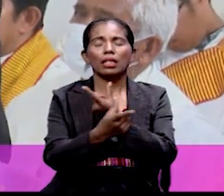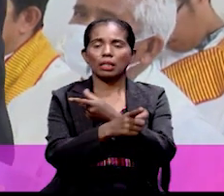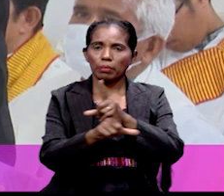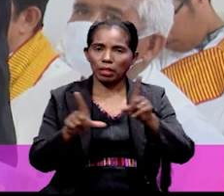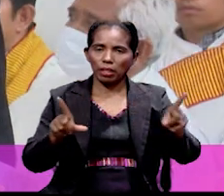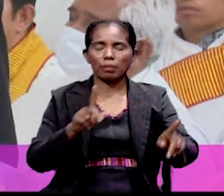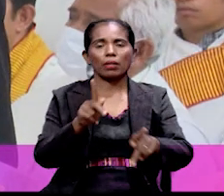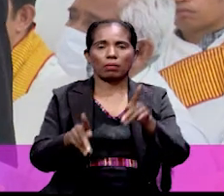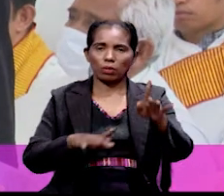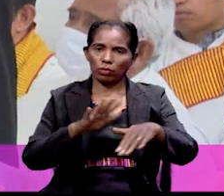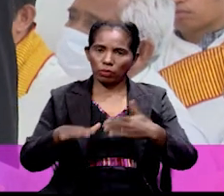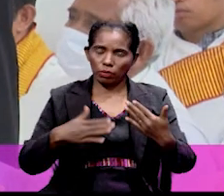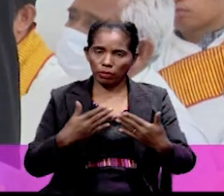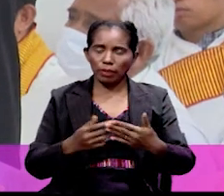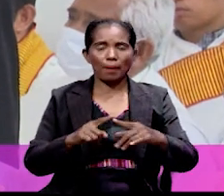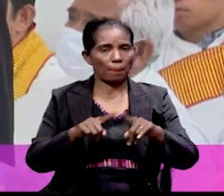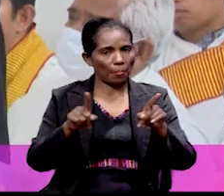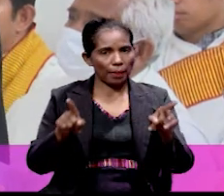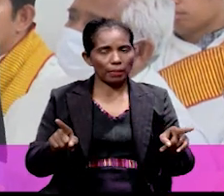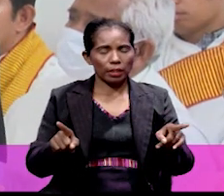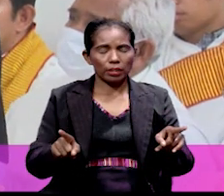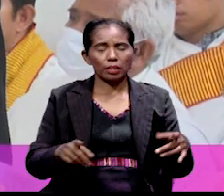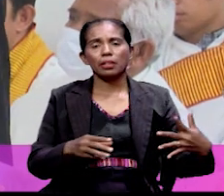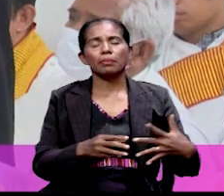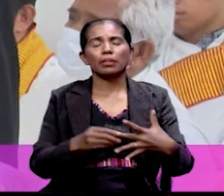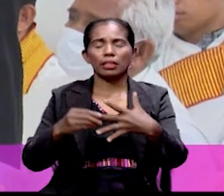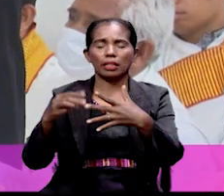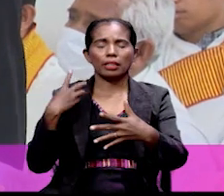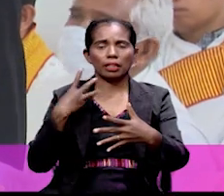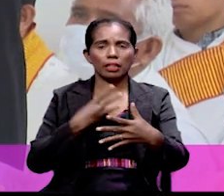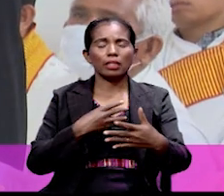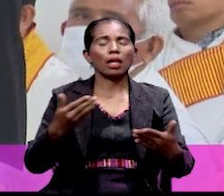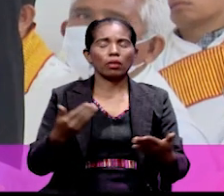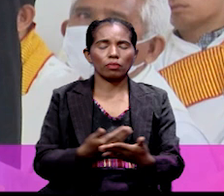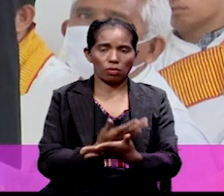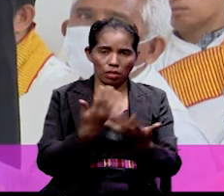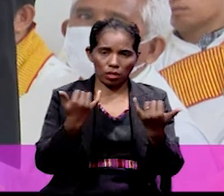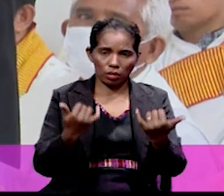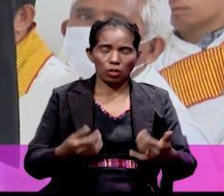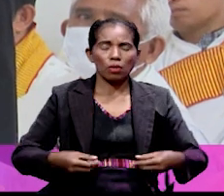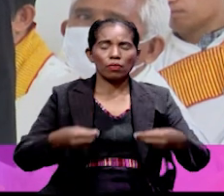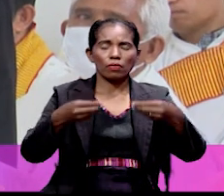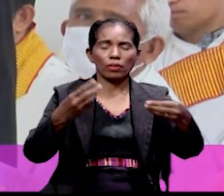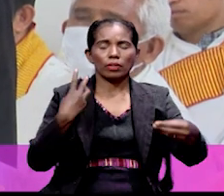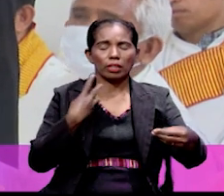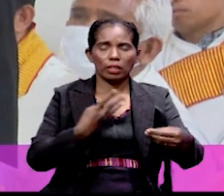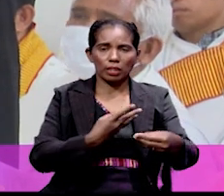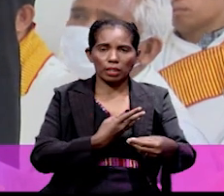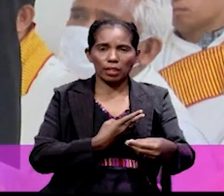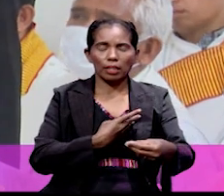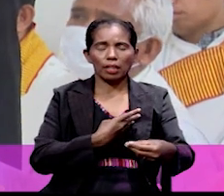iraniano. Mebeliu, liliu, itafun agora, onde foi itne homenagem a